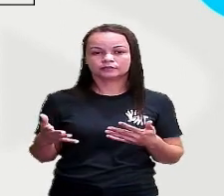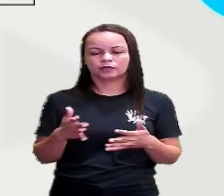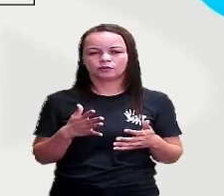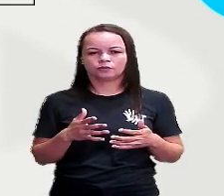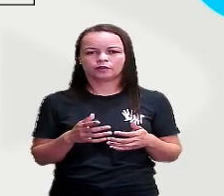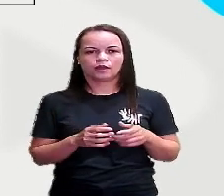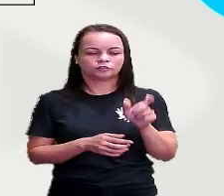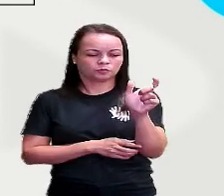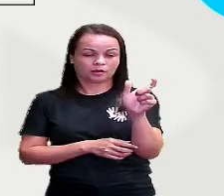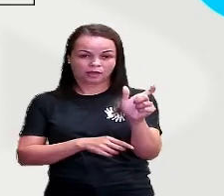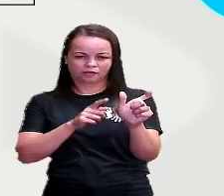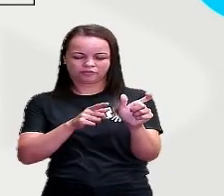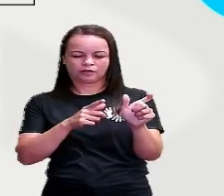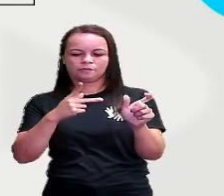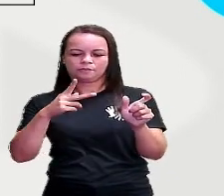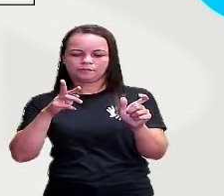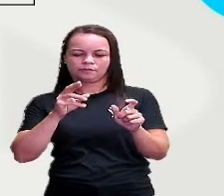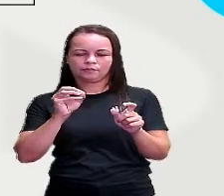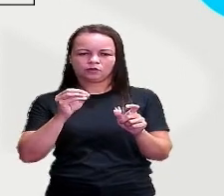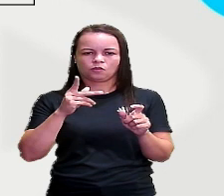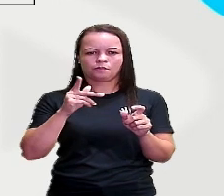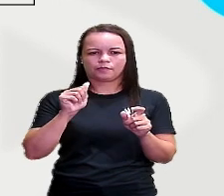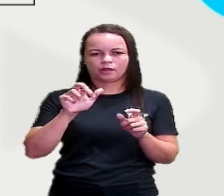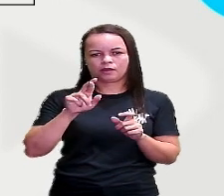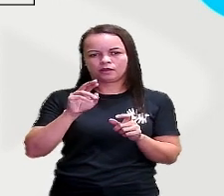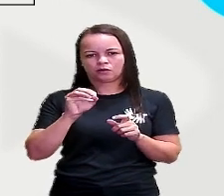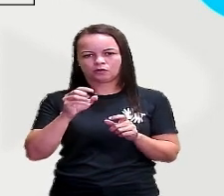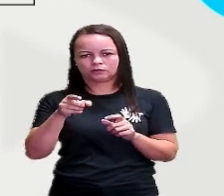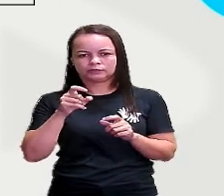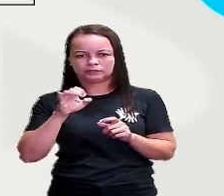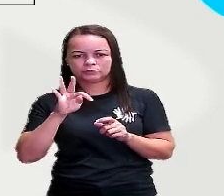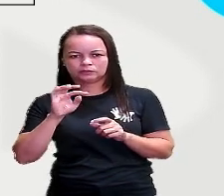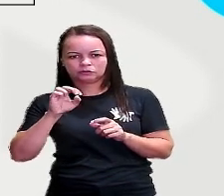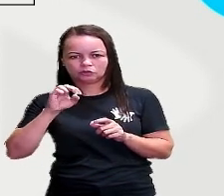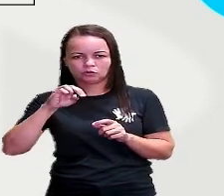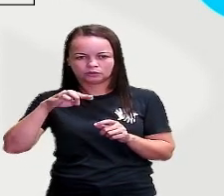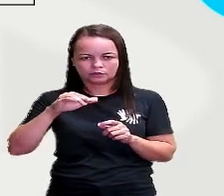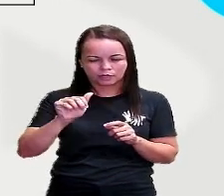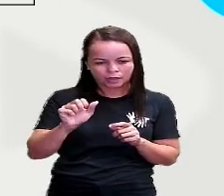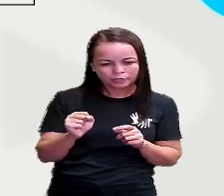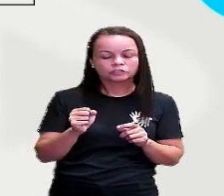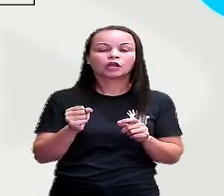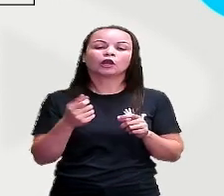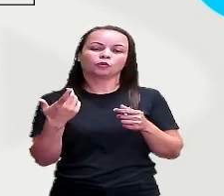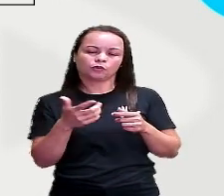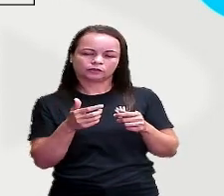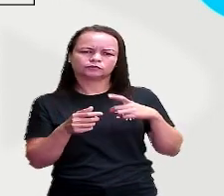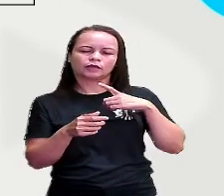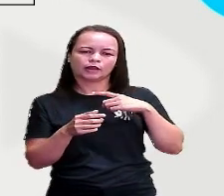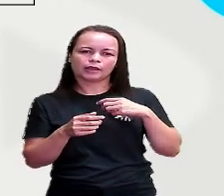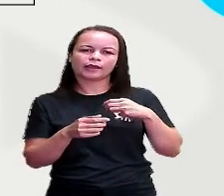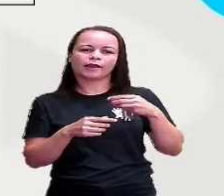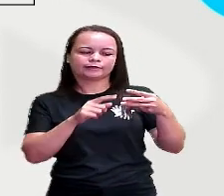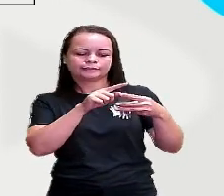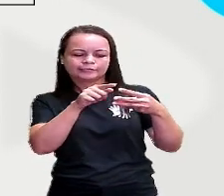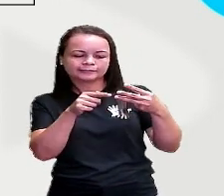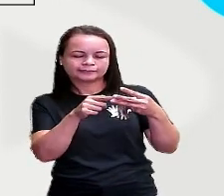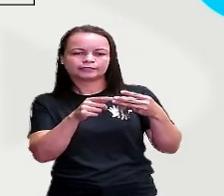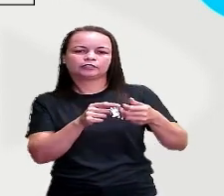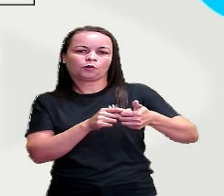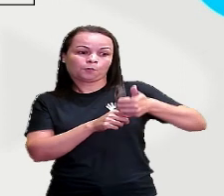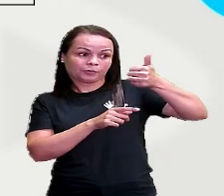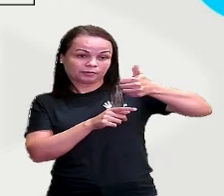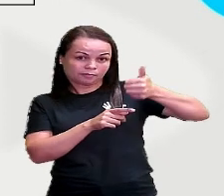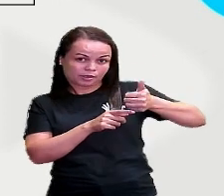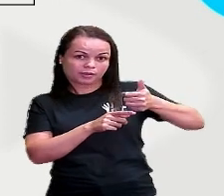as palavras proparoxítonas é quando a sílaba tônica é a antepenúltima, tá bom? Então, temos a última, a penúltima